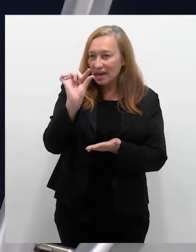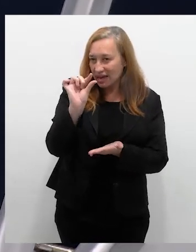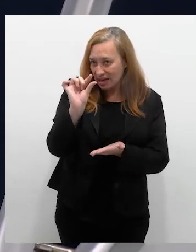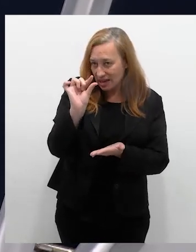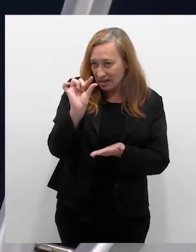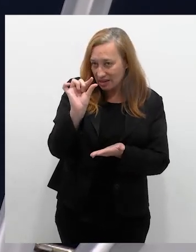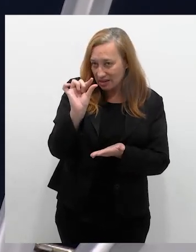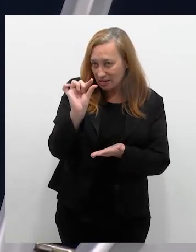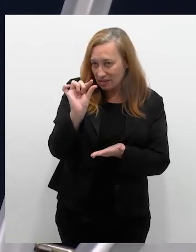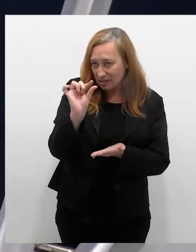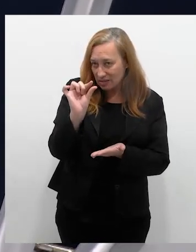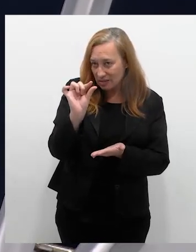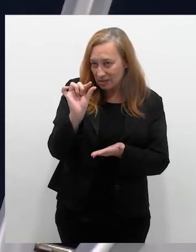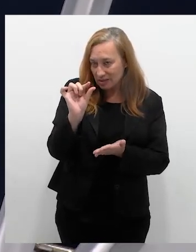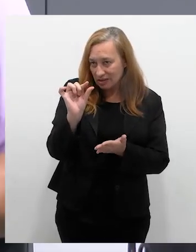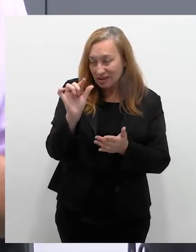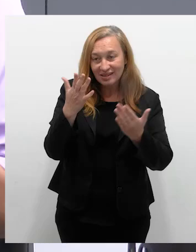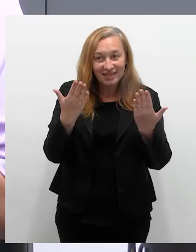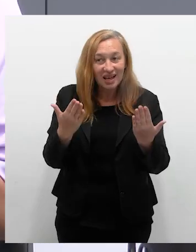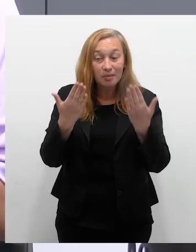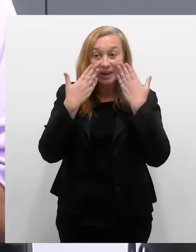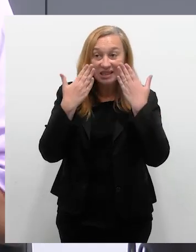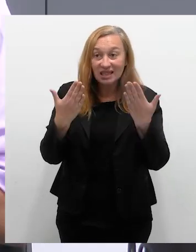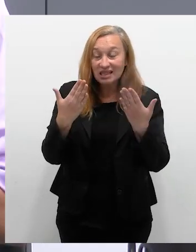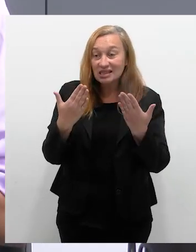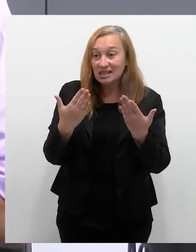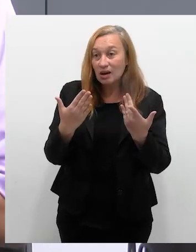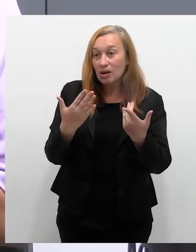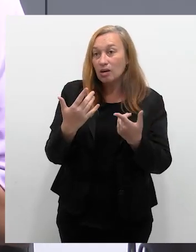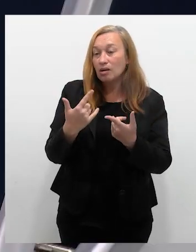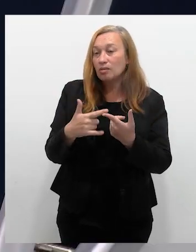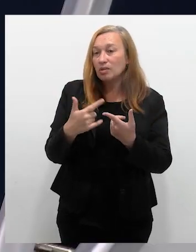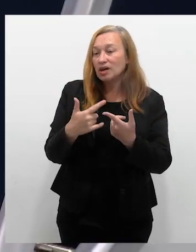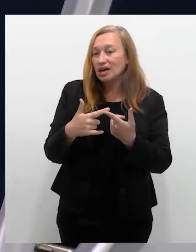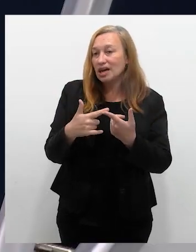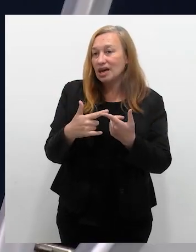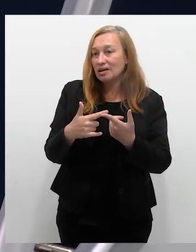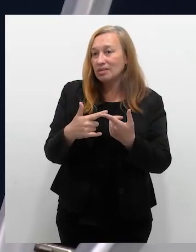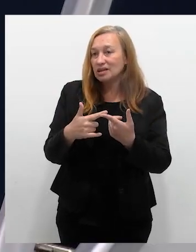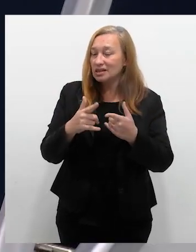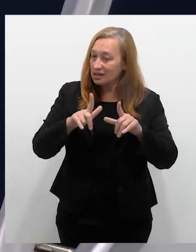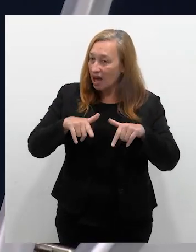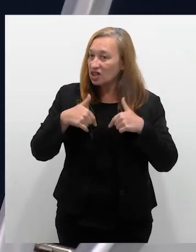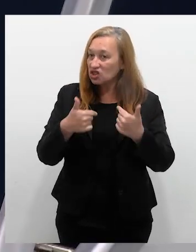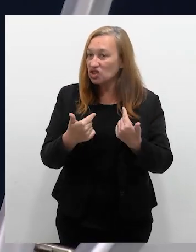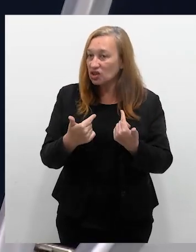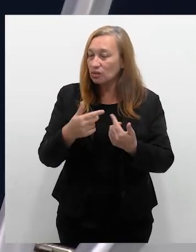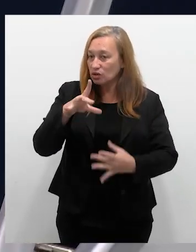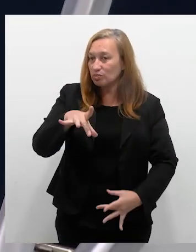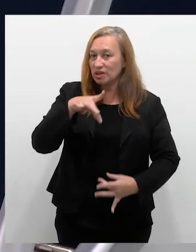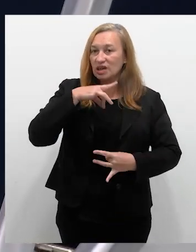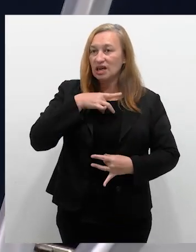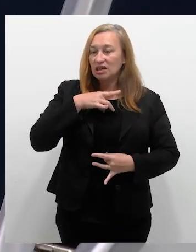participação de alguns capítulos. Adoro frisar isso, porque a gente tem que ser muito otimista com os personagens. Não existe personagem